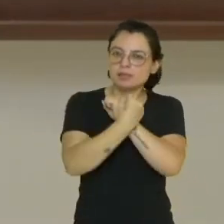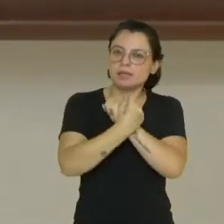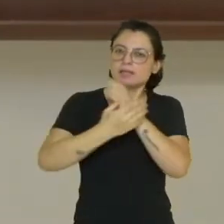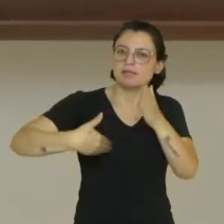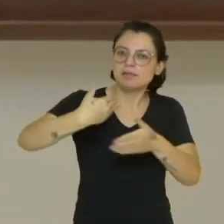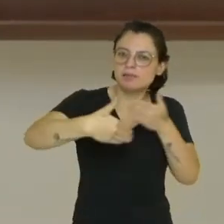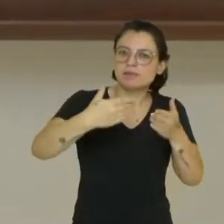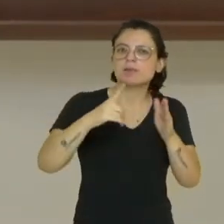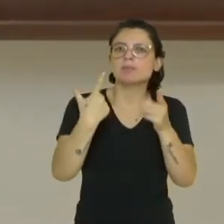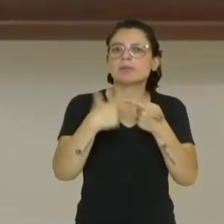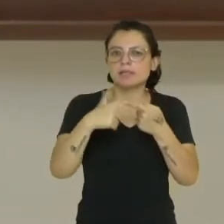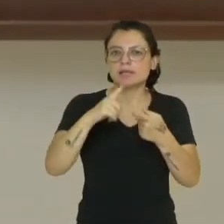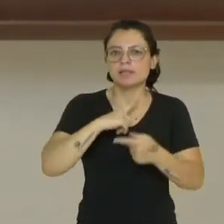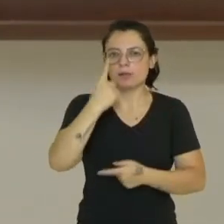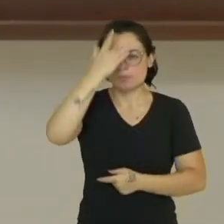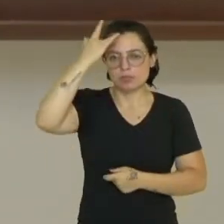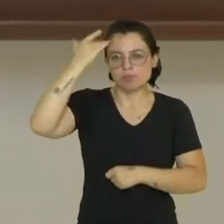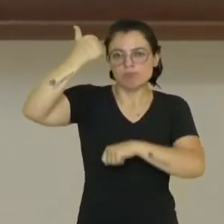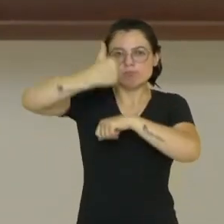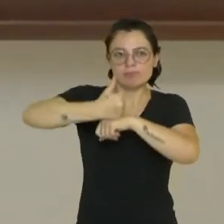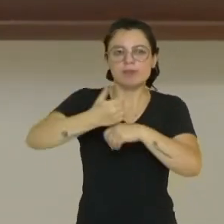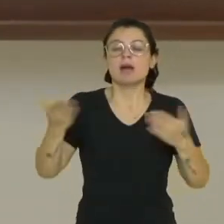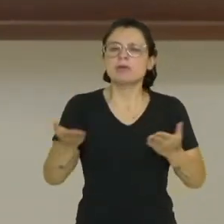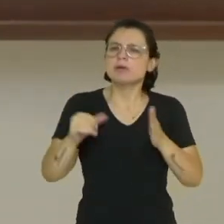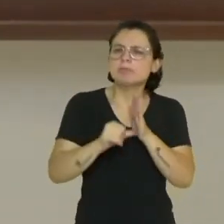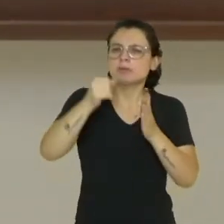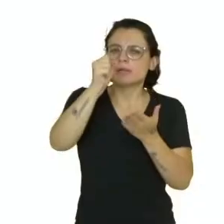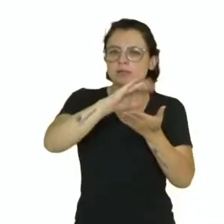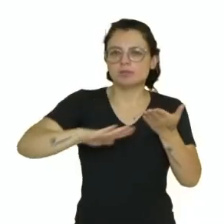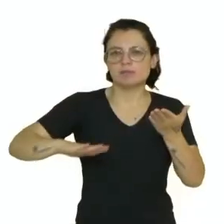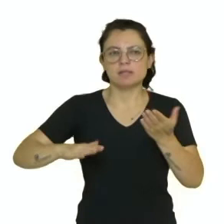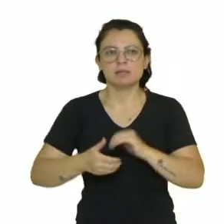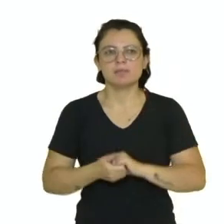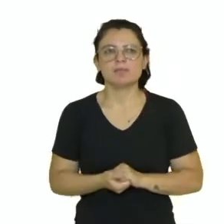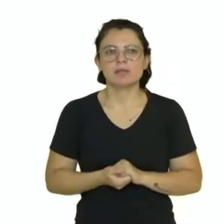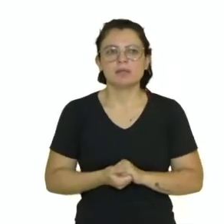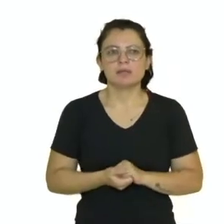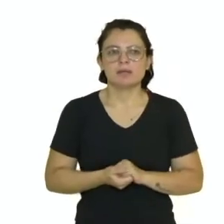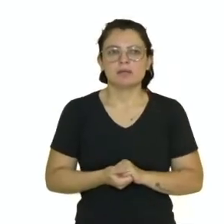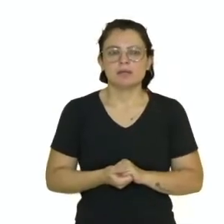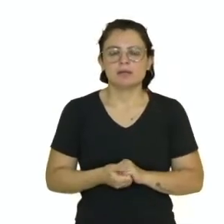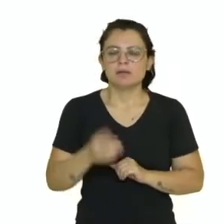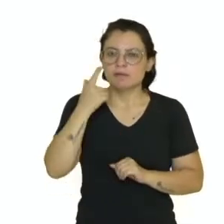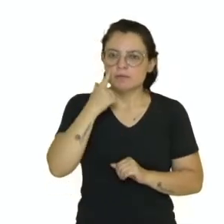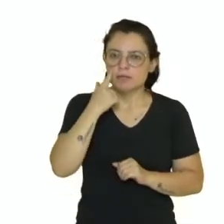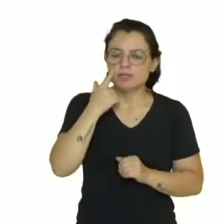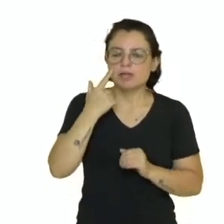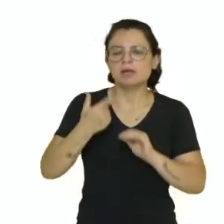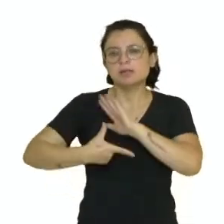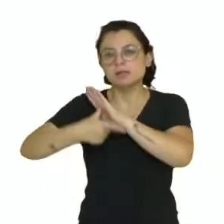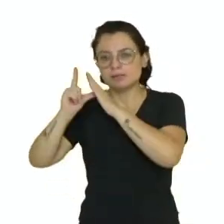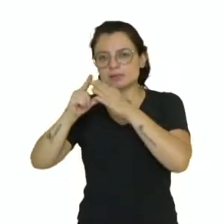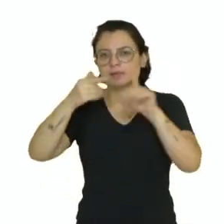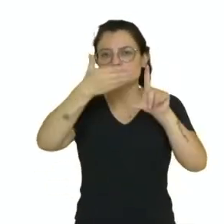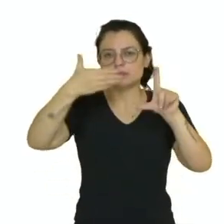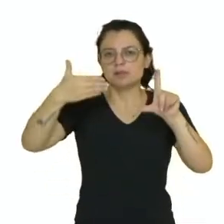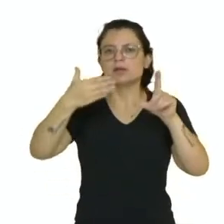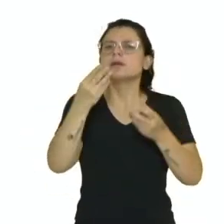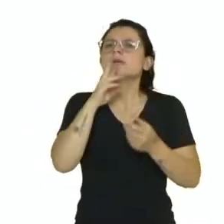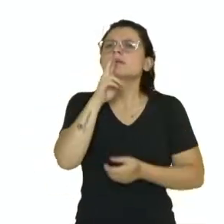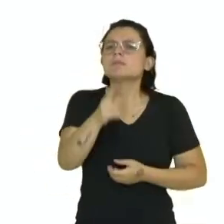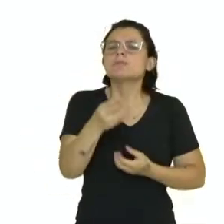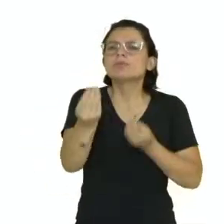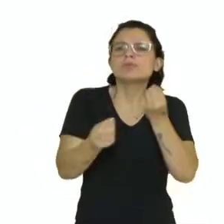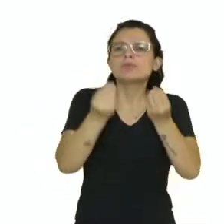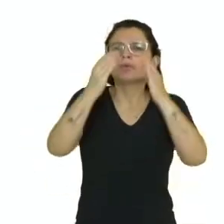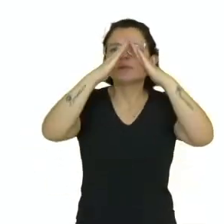essa hierarquia. Vamos para a nossa atividade? Com base no slide anterior, responda como era